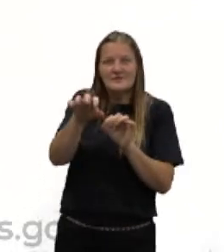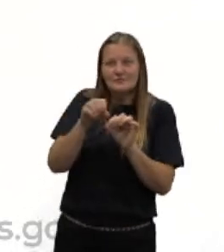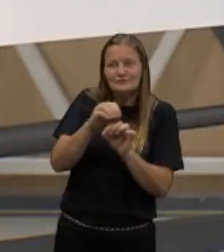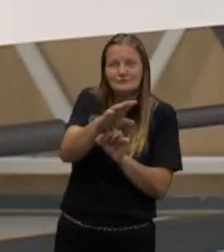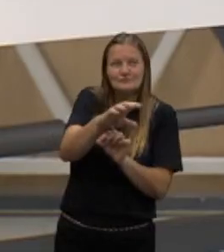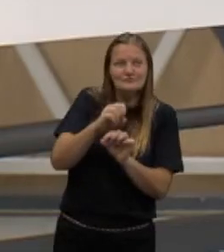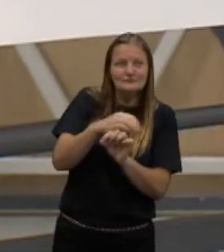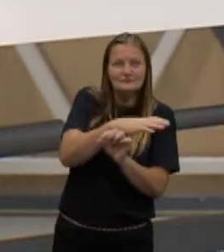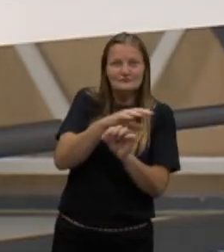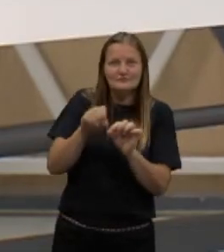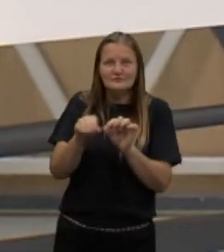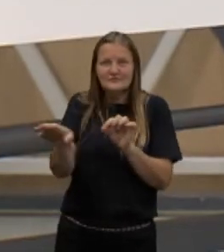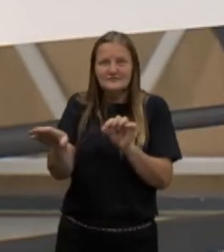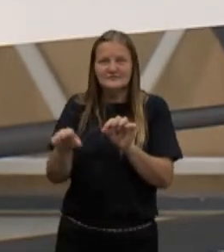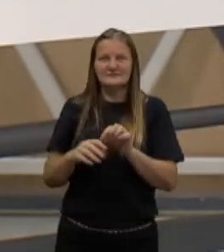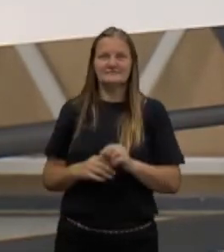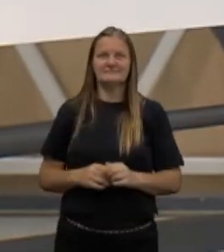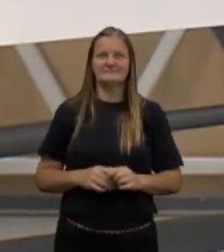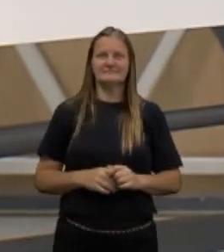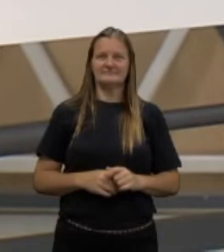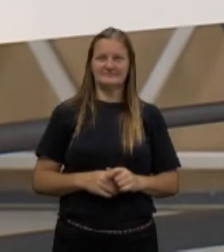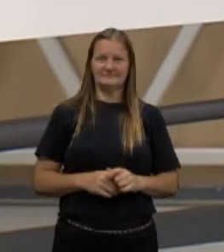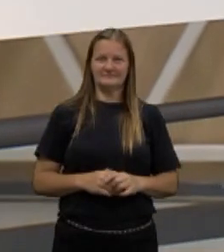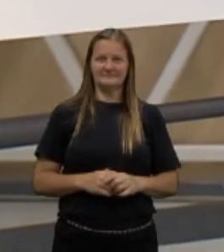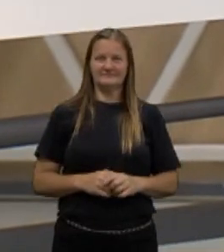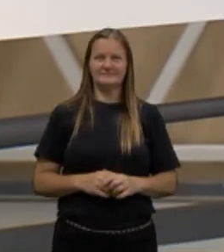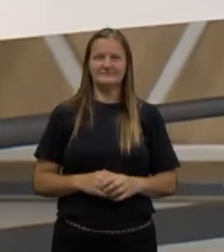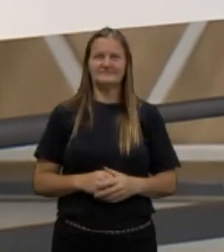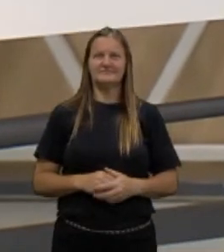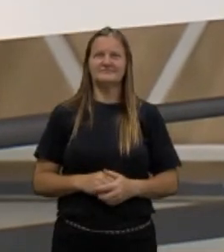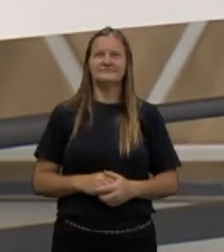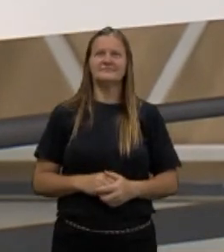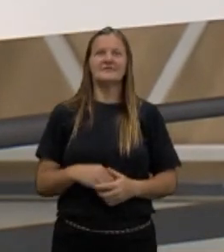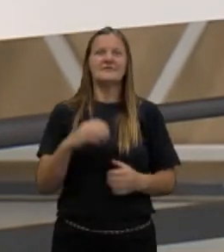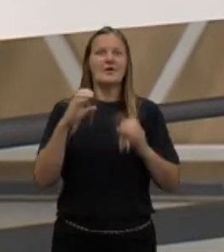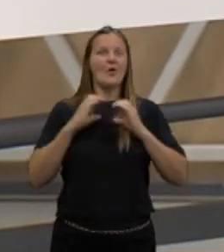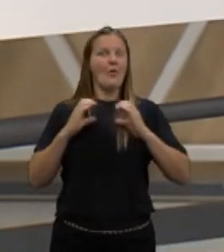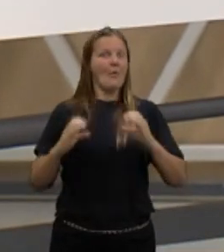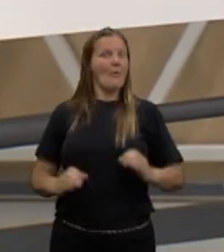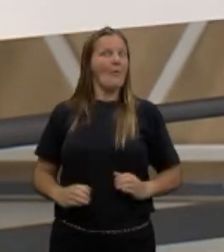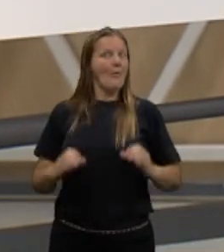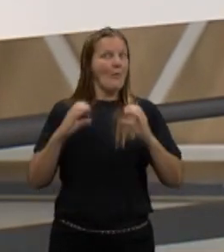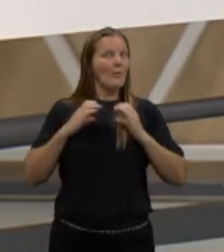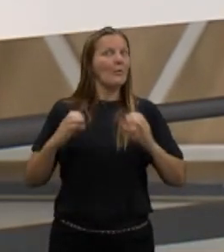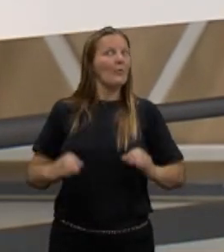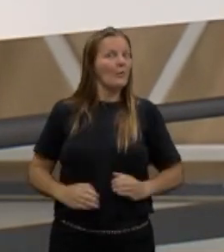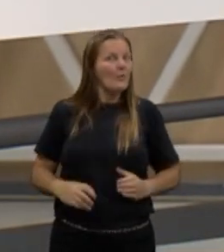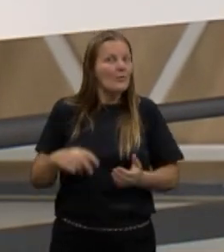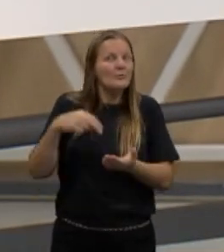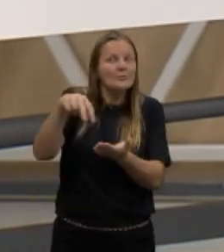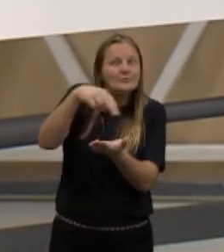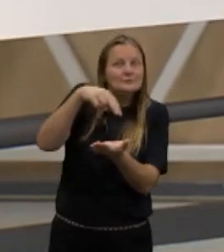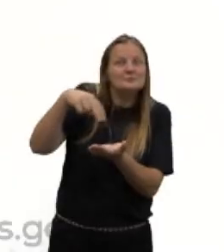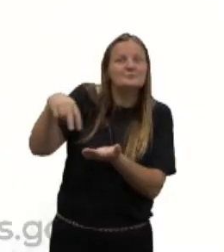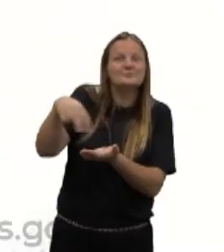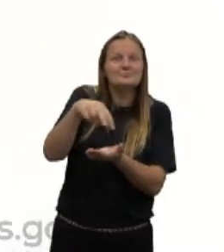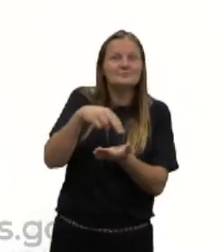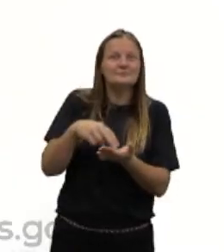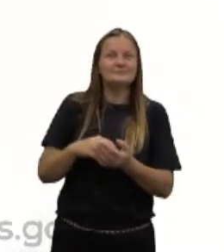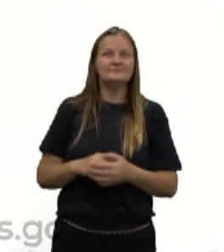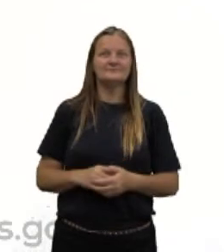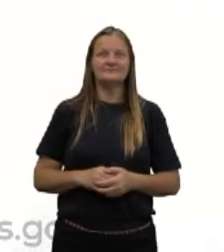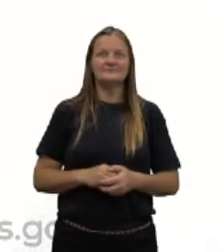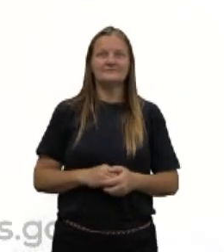Os vértices ali. É, pontos, isso. Né? Só que ele tinha que fazer com o corpo, aquele dançarino. Eu fico pensando na abertura